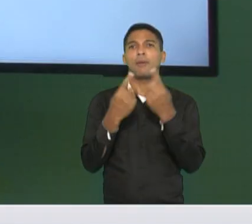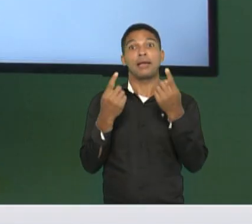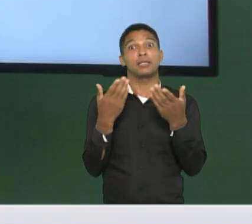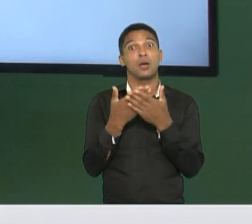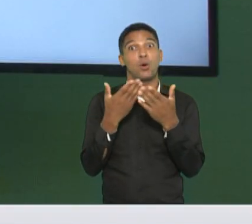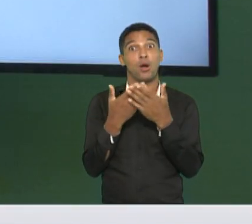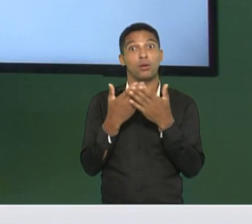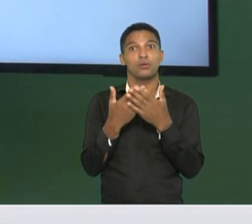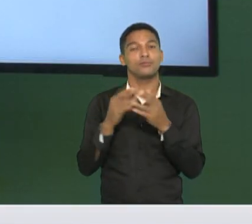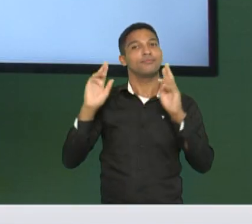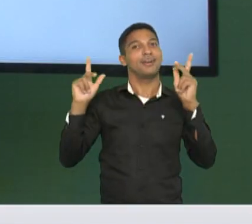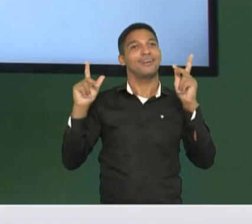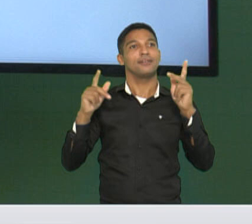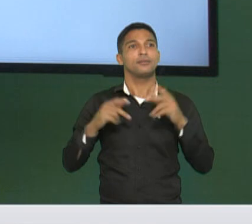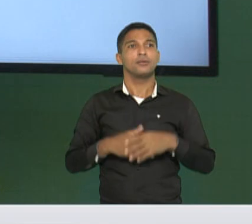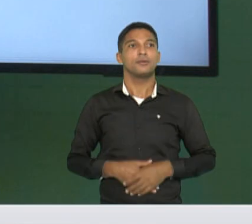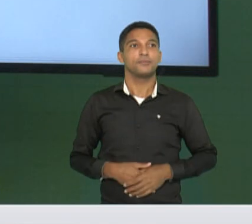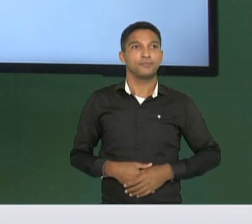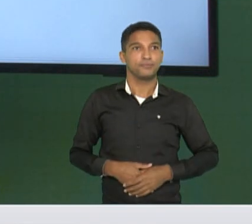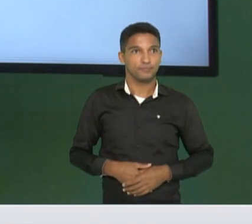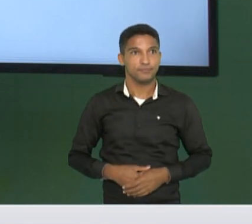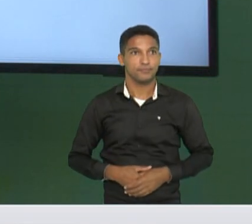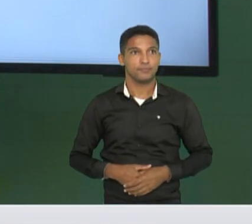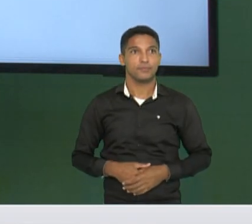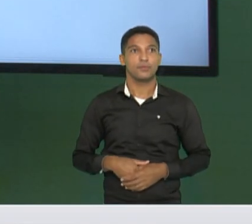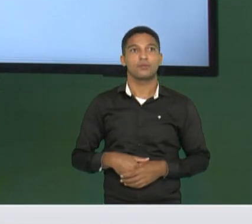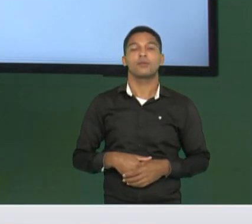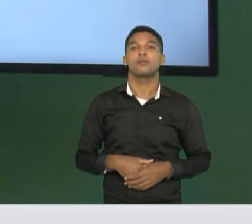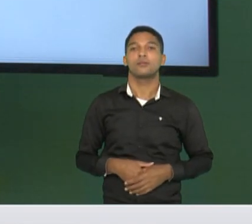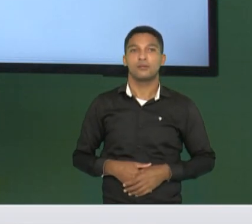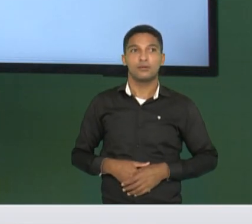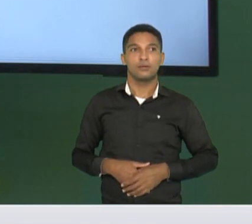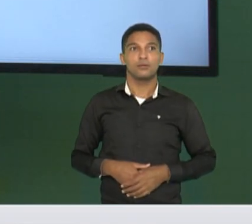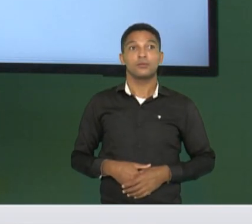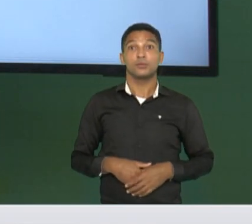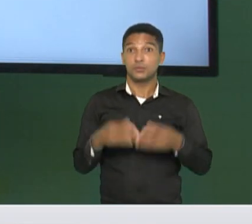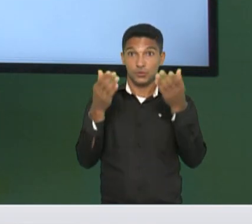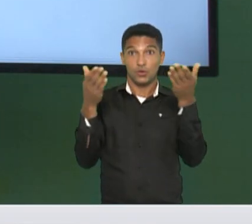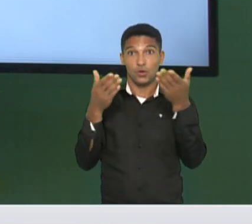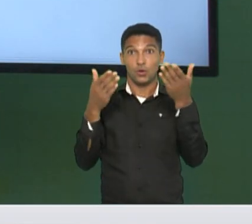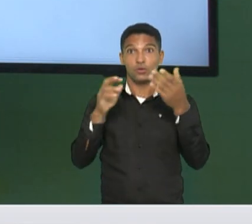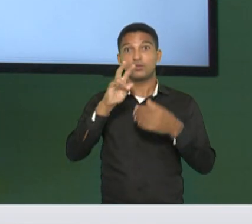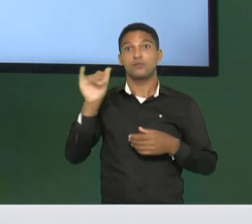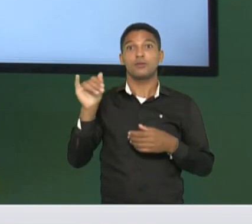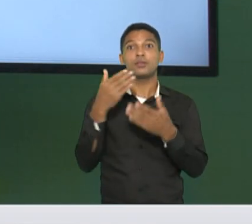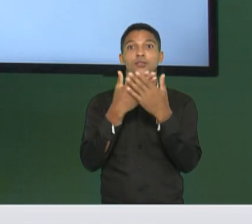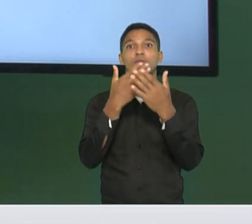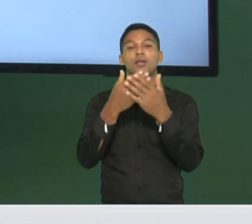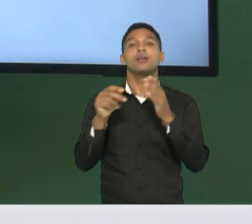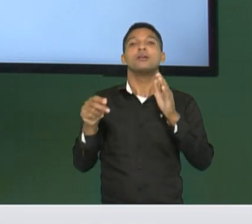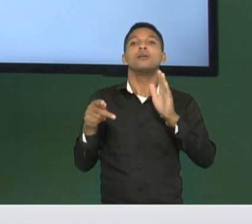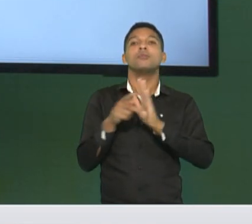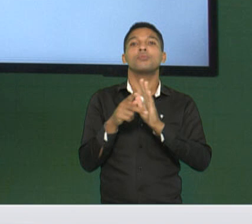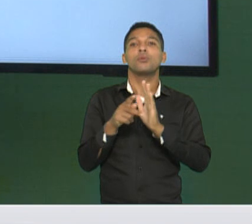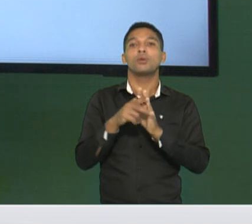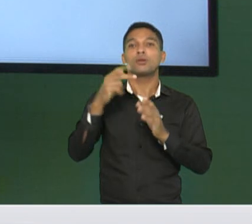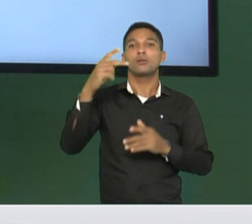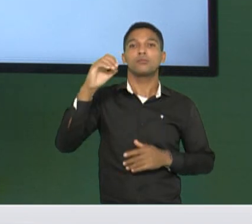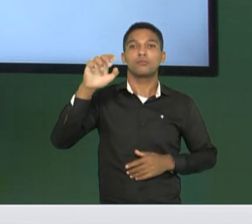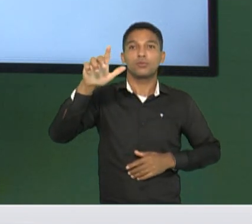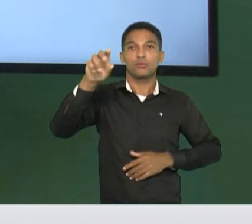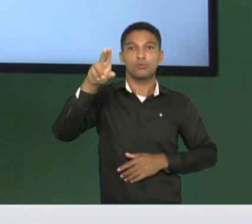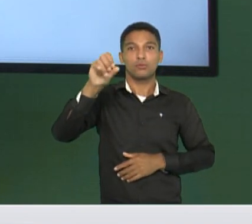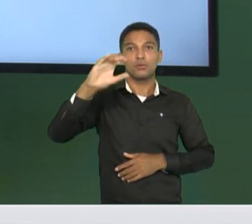você ficar com curiosidade, delivery foi na última aula. Corre lá e assiste. Hoje nós vamos trabalhar um pouquinho sobre poluição